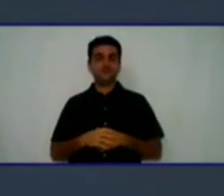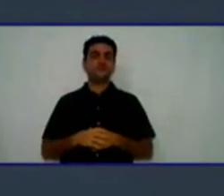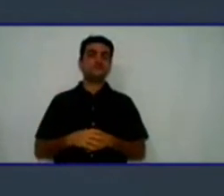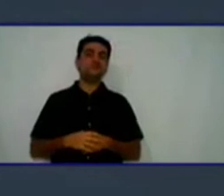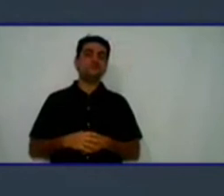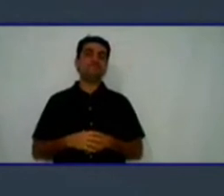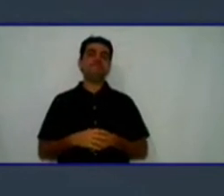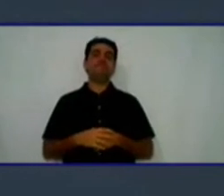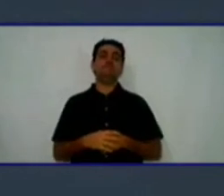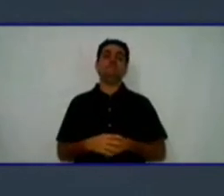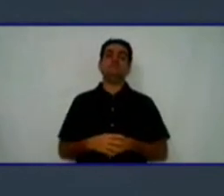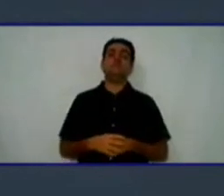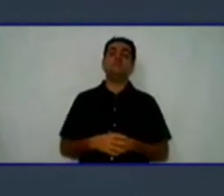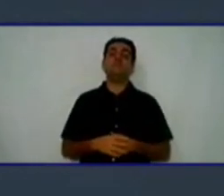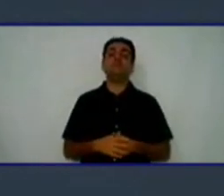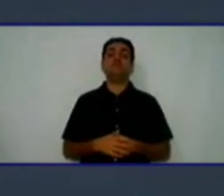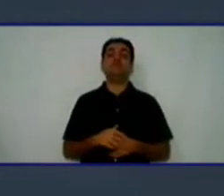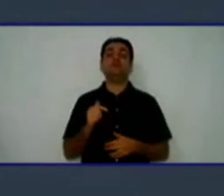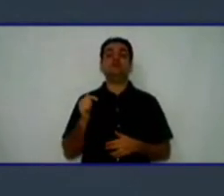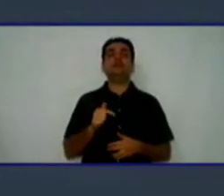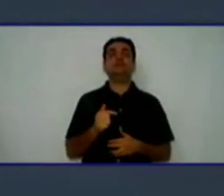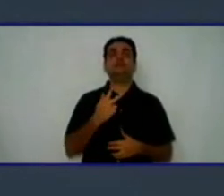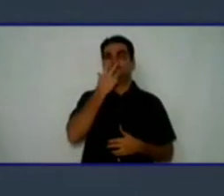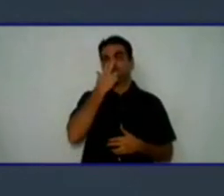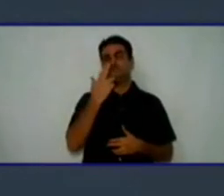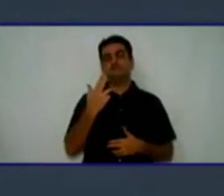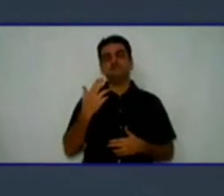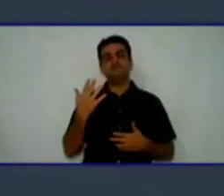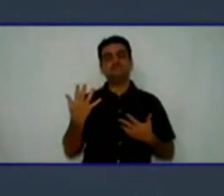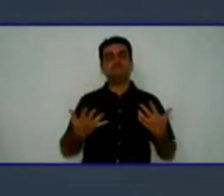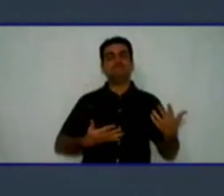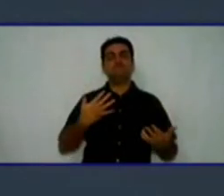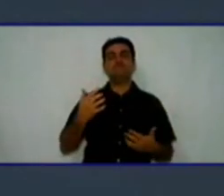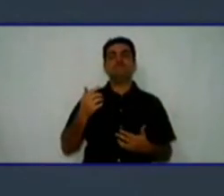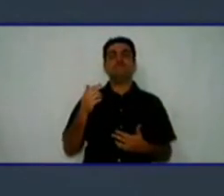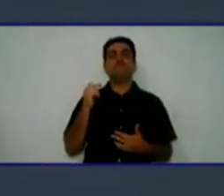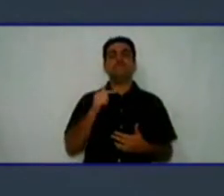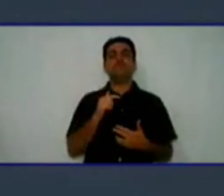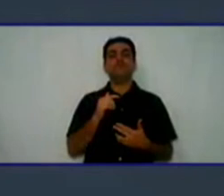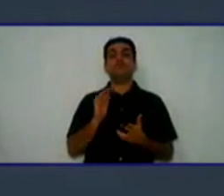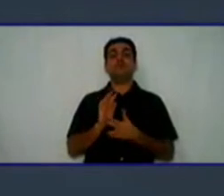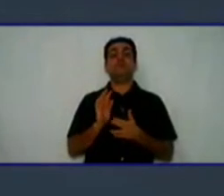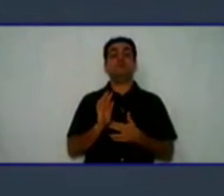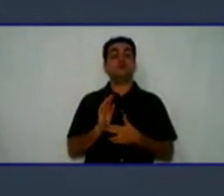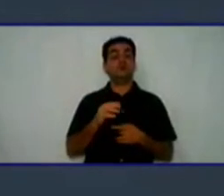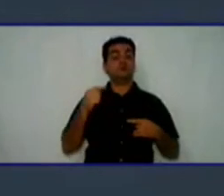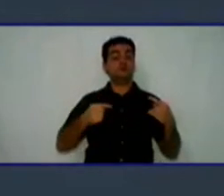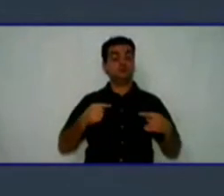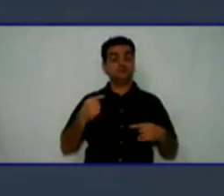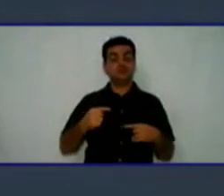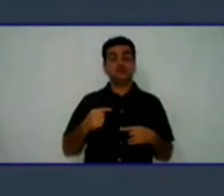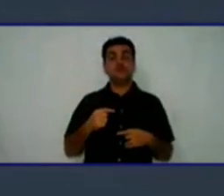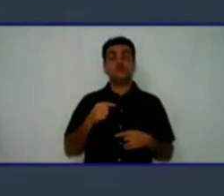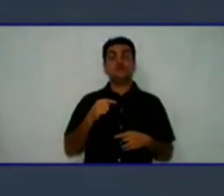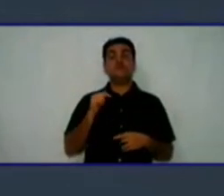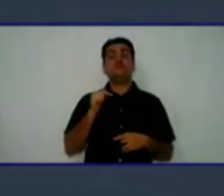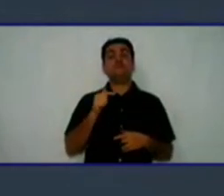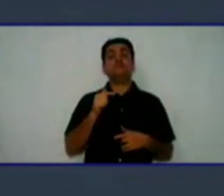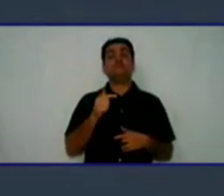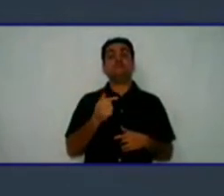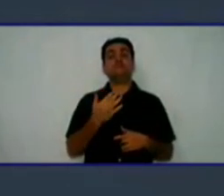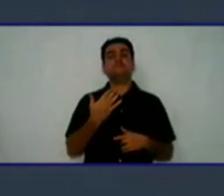A circunstância que se deu com o passamento do